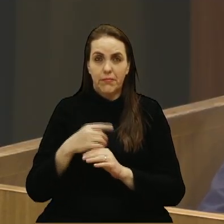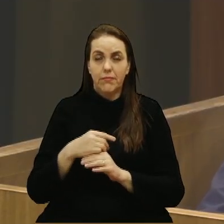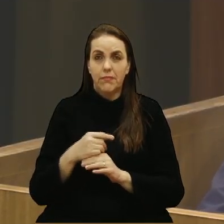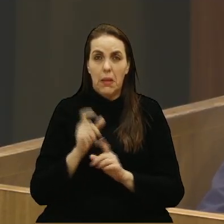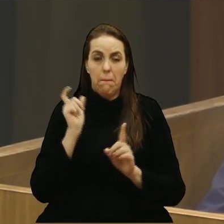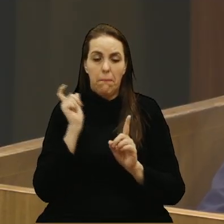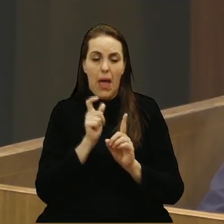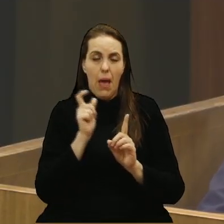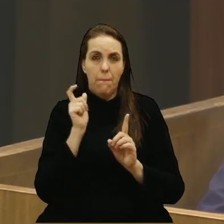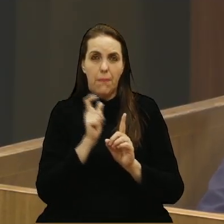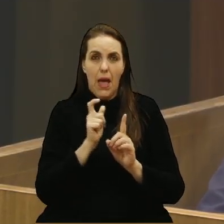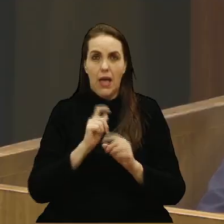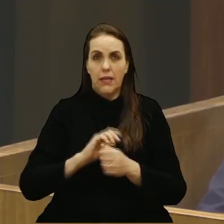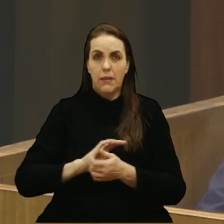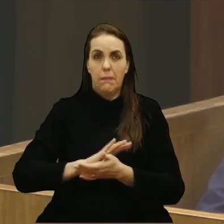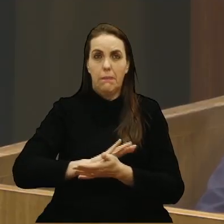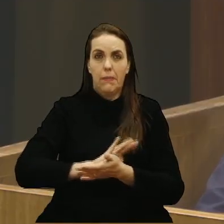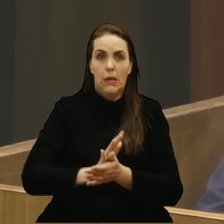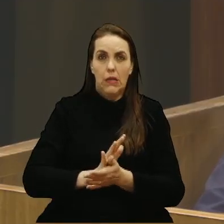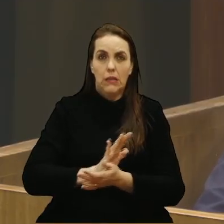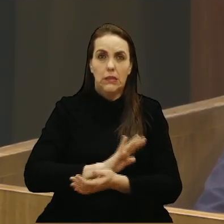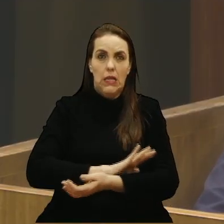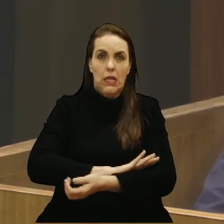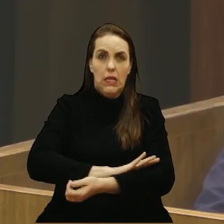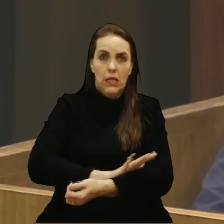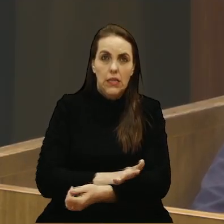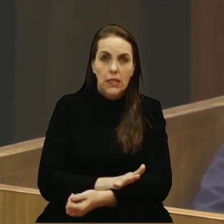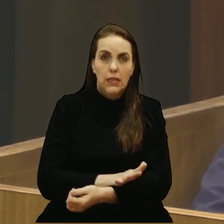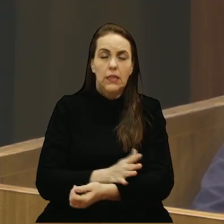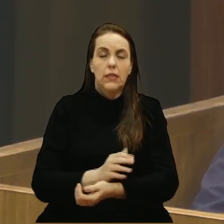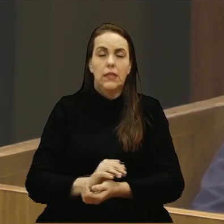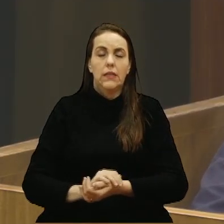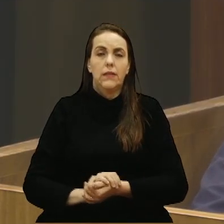de discriminador, de racista,